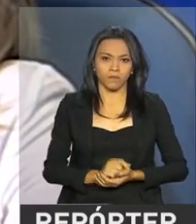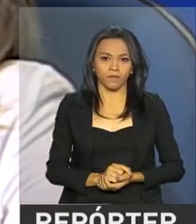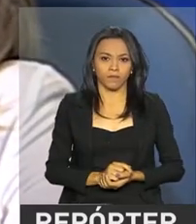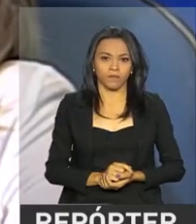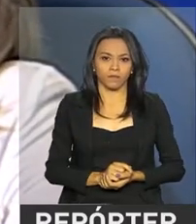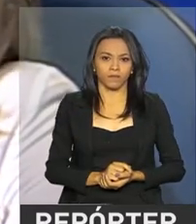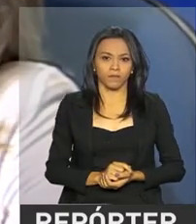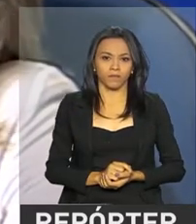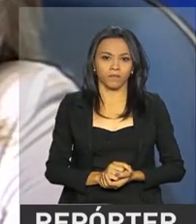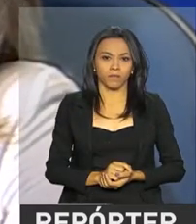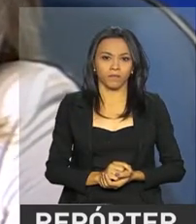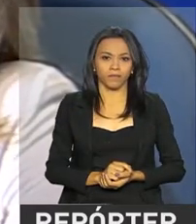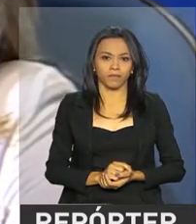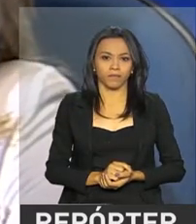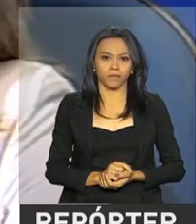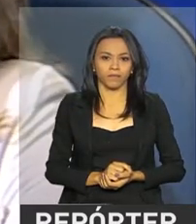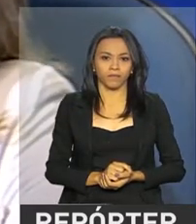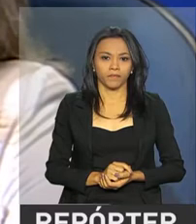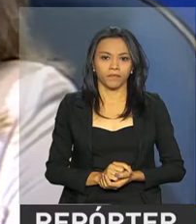todo.